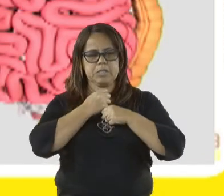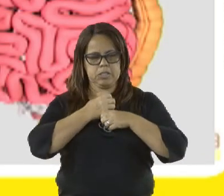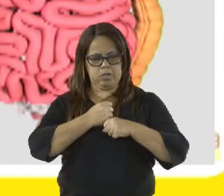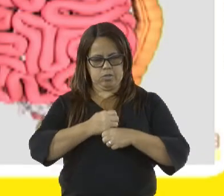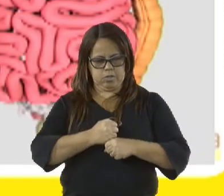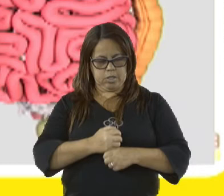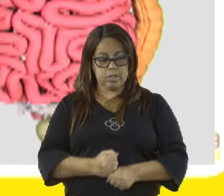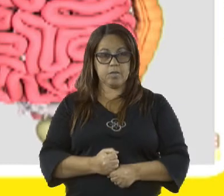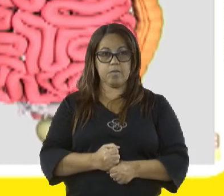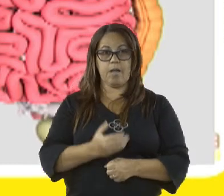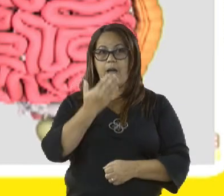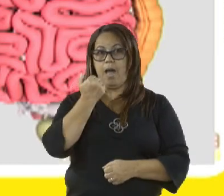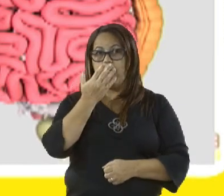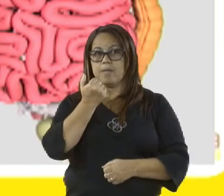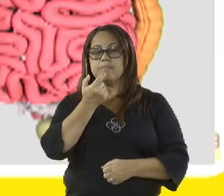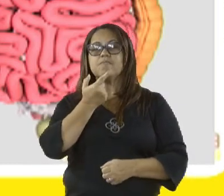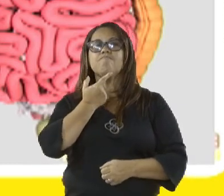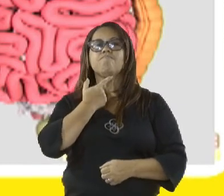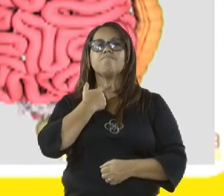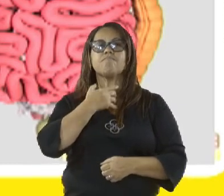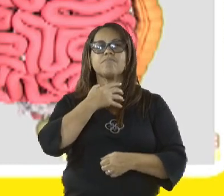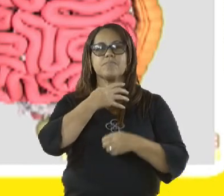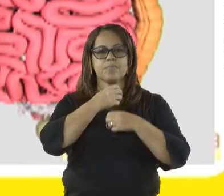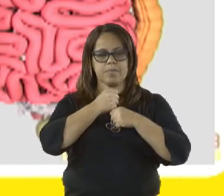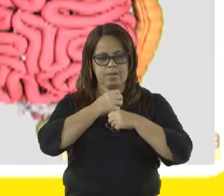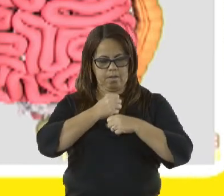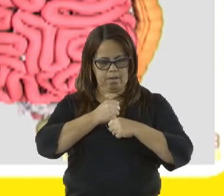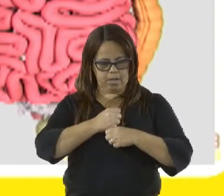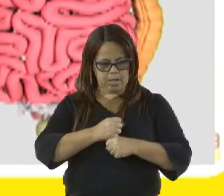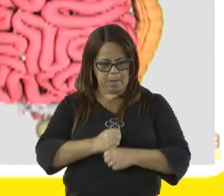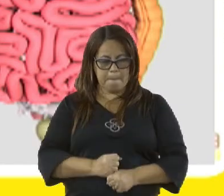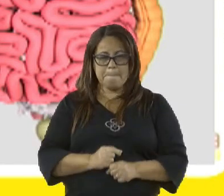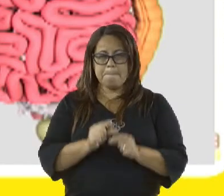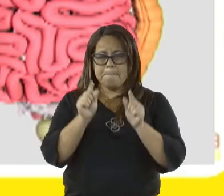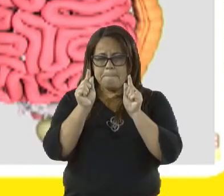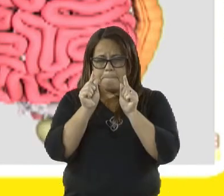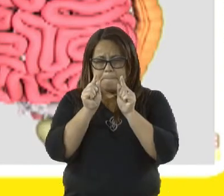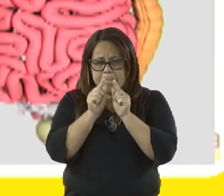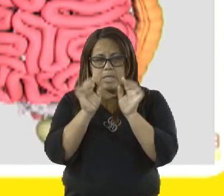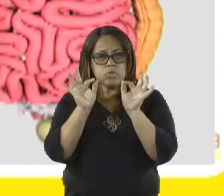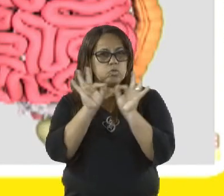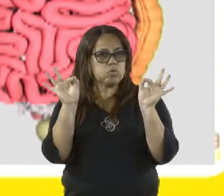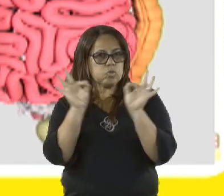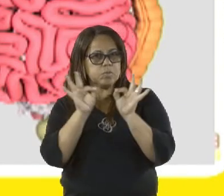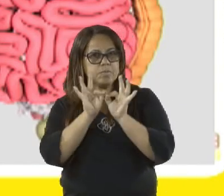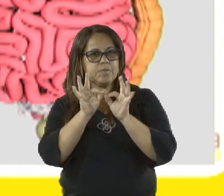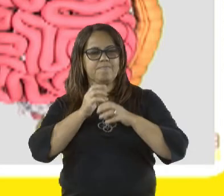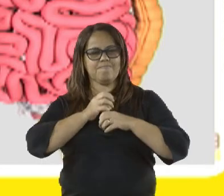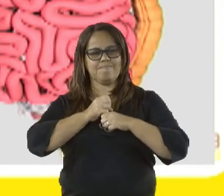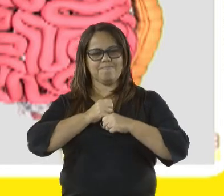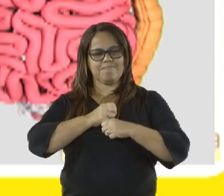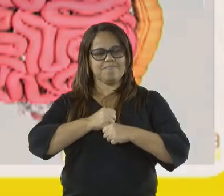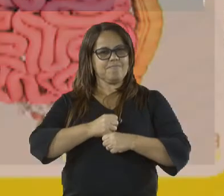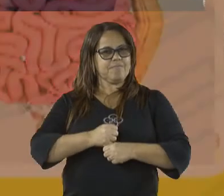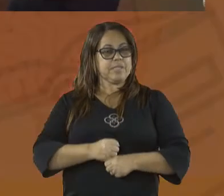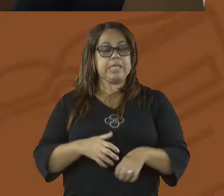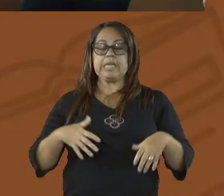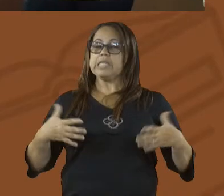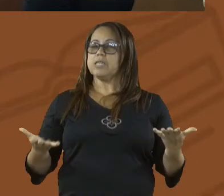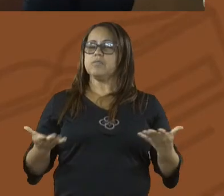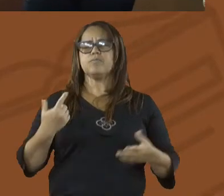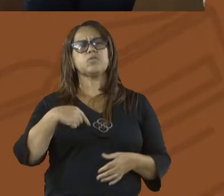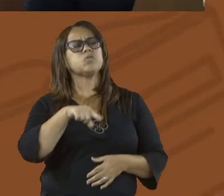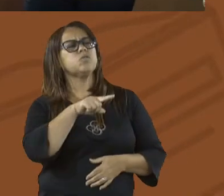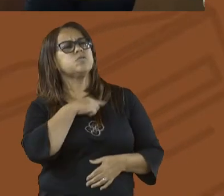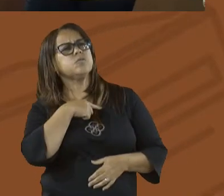qual os alimentos são quebrados e transformados em partículas mais simples, que podem ser absorvidas pelo corpo. Então, quando a gente tá